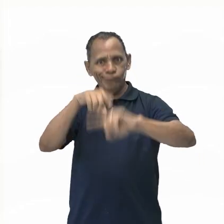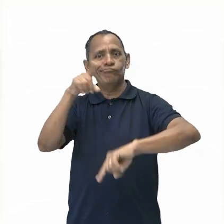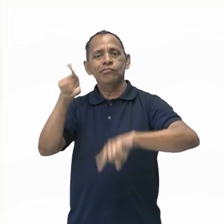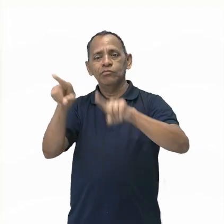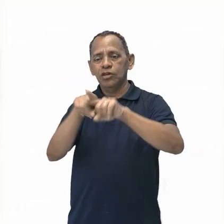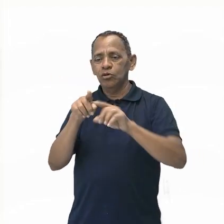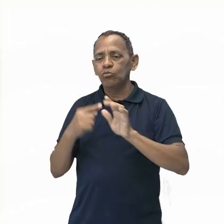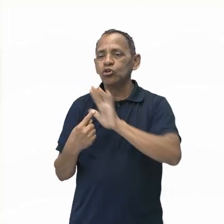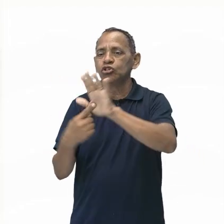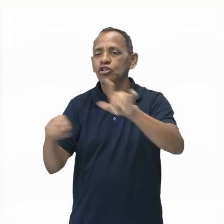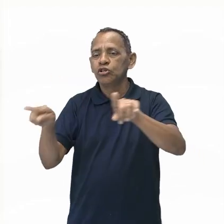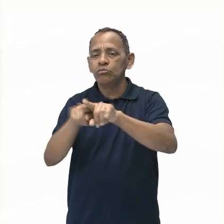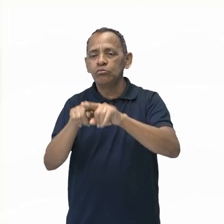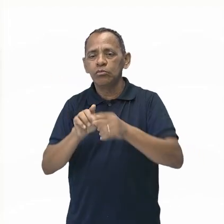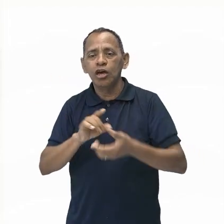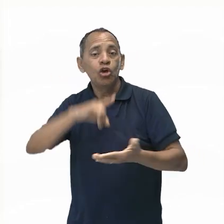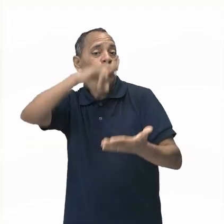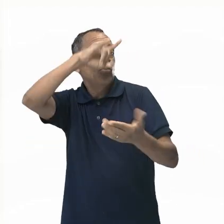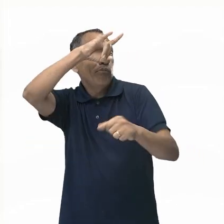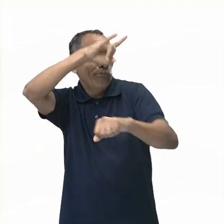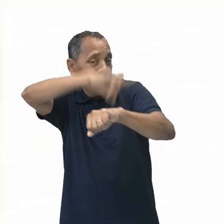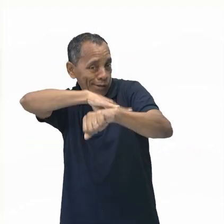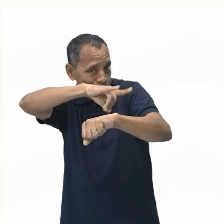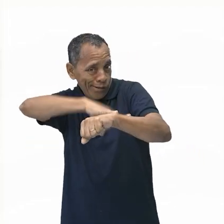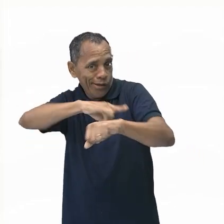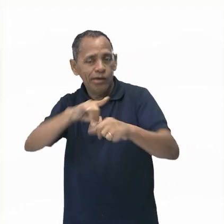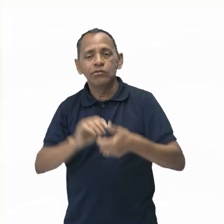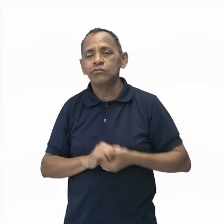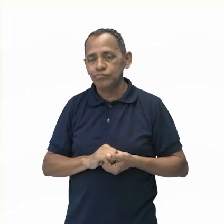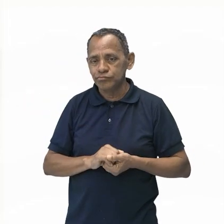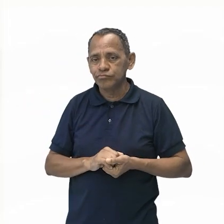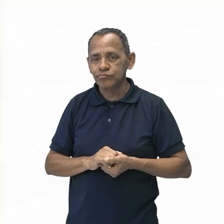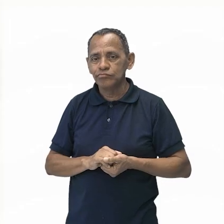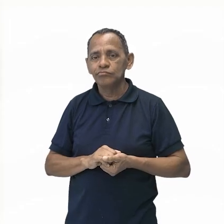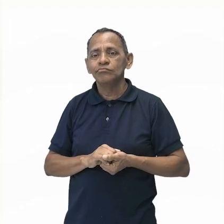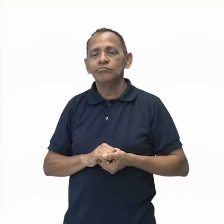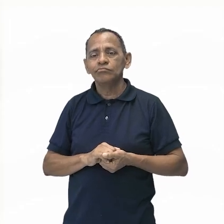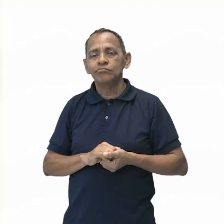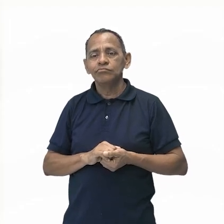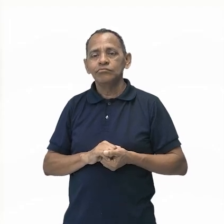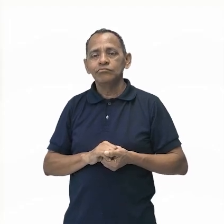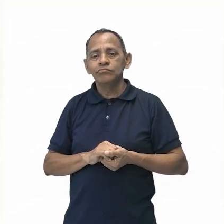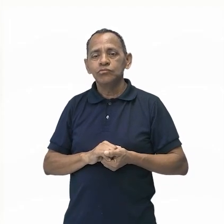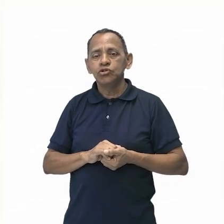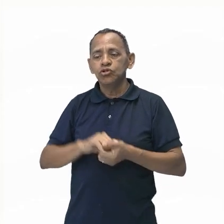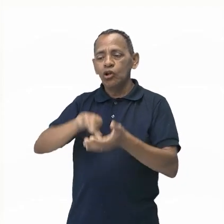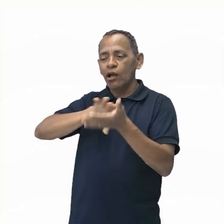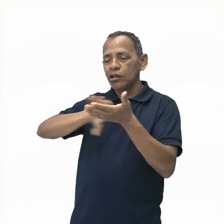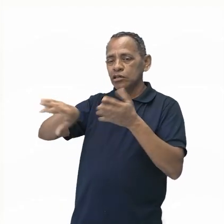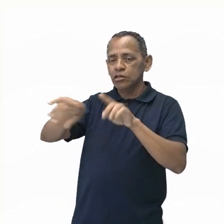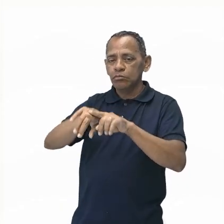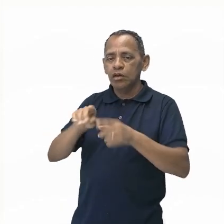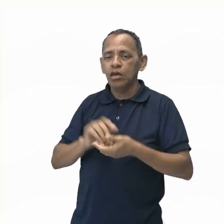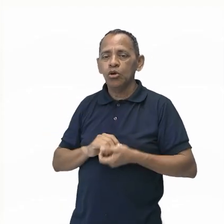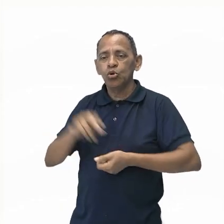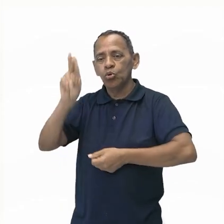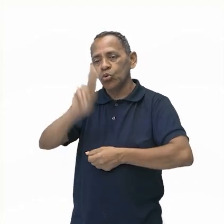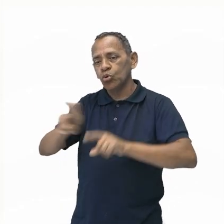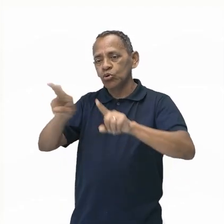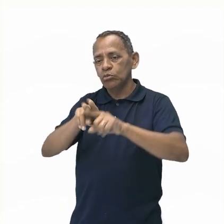mictório assinado e colocado em uma exposição. Tira a sua funcionalidade e bota como